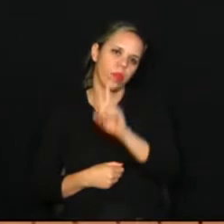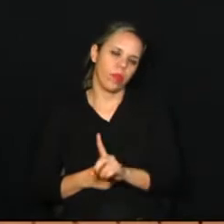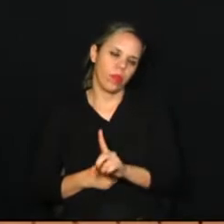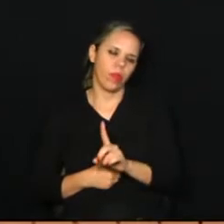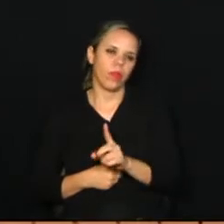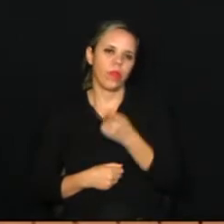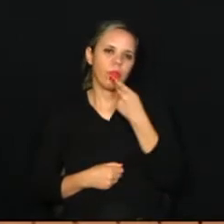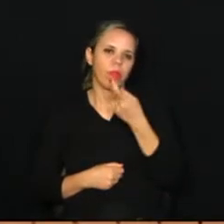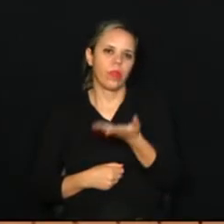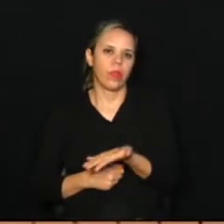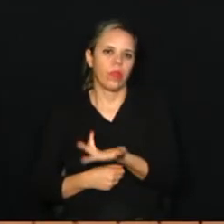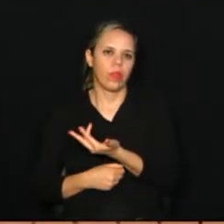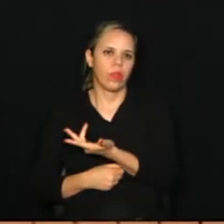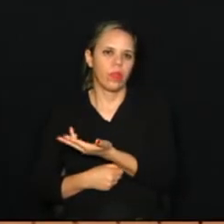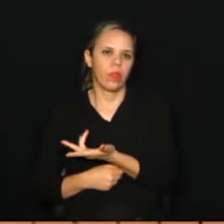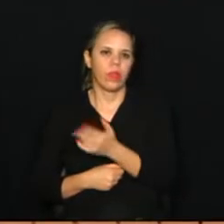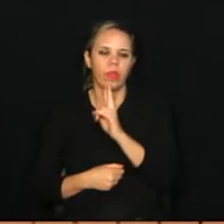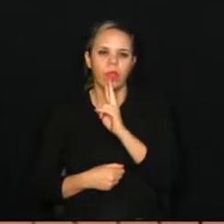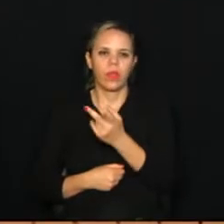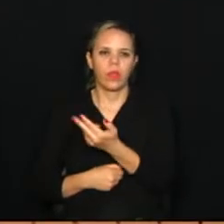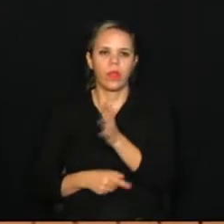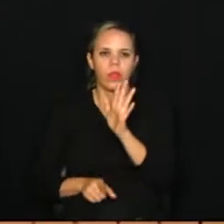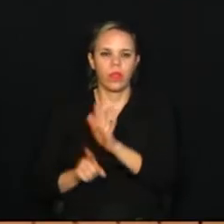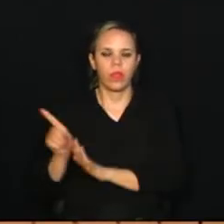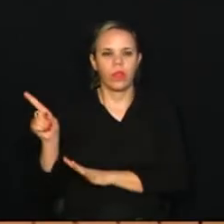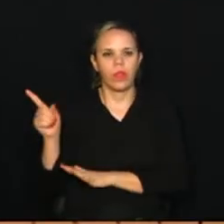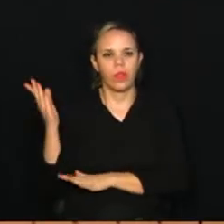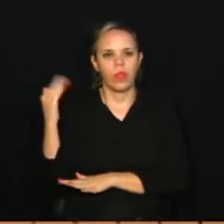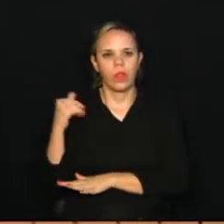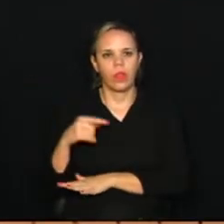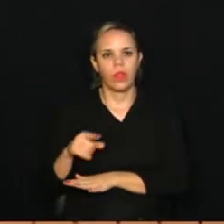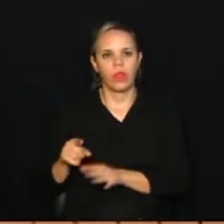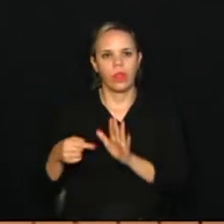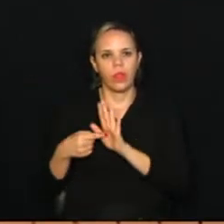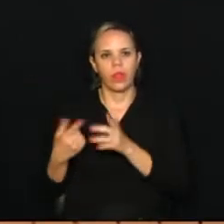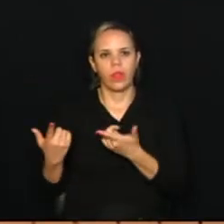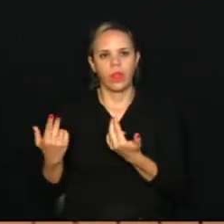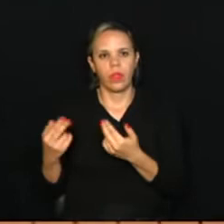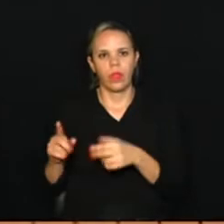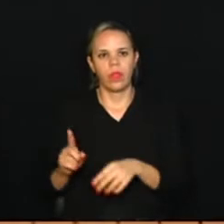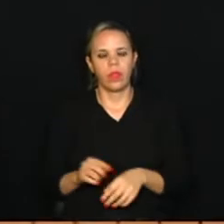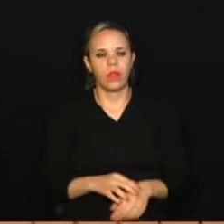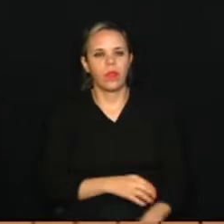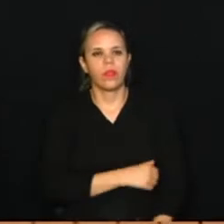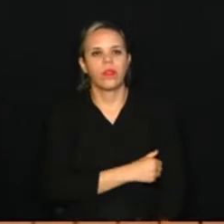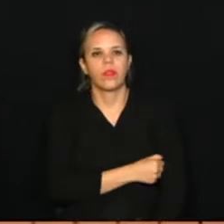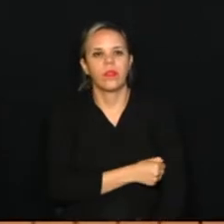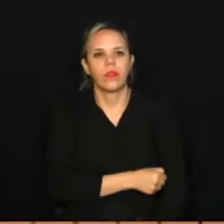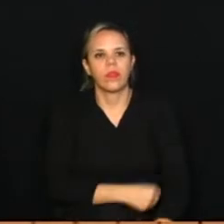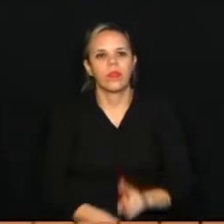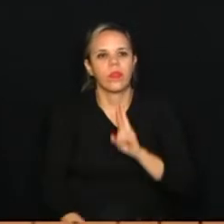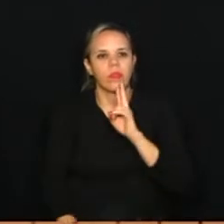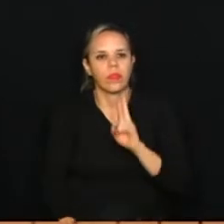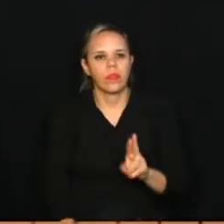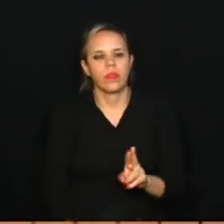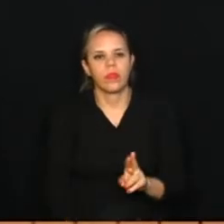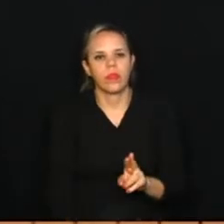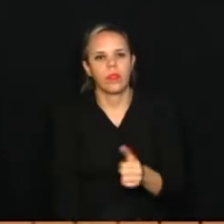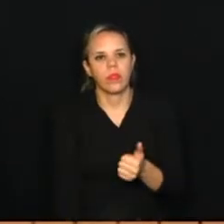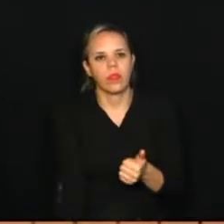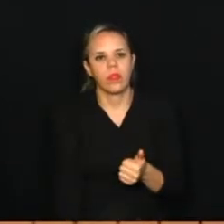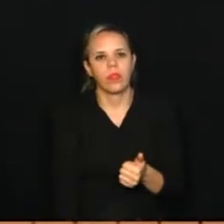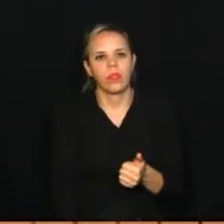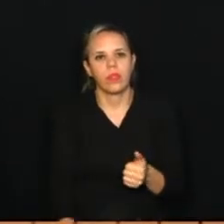vai responder perguntas, mas vai fazer apresentação também ou não, Márcio? Só para responder? Ah, tá, porque foi